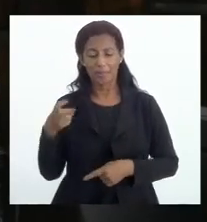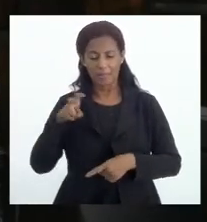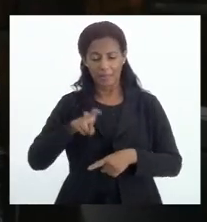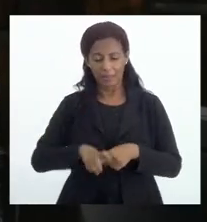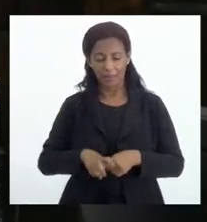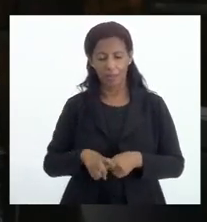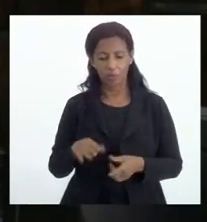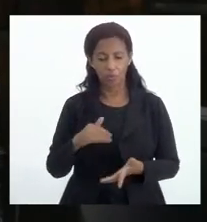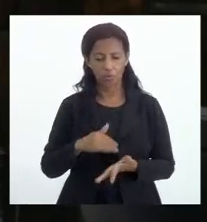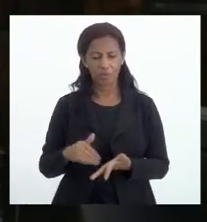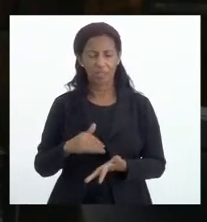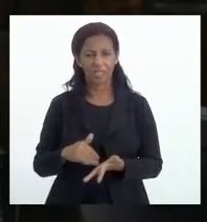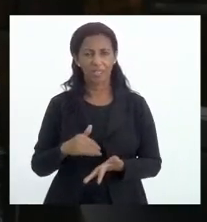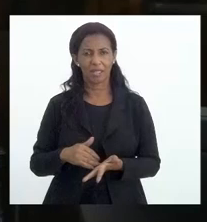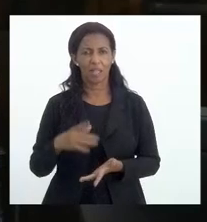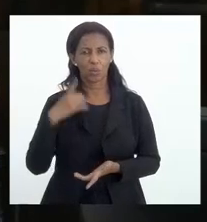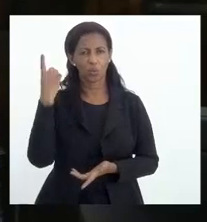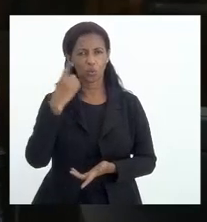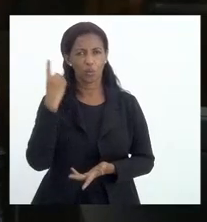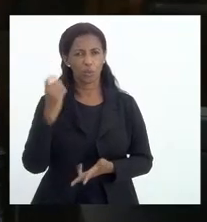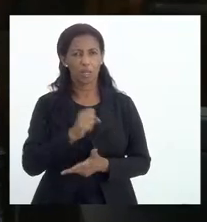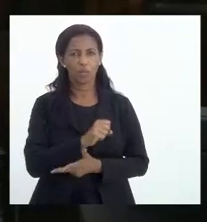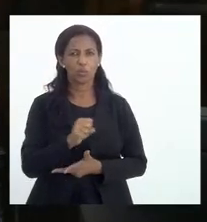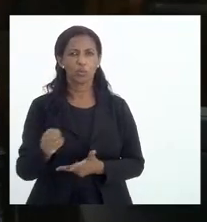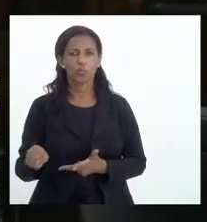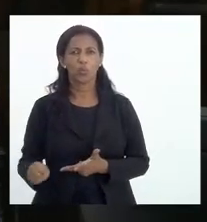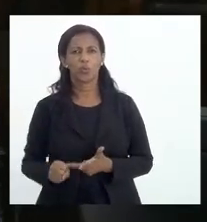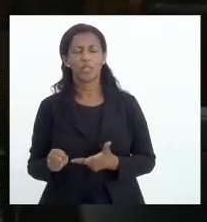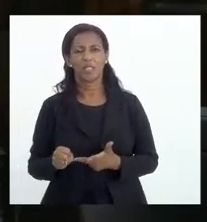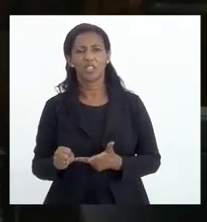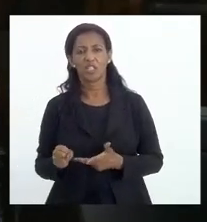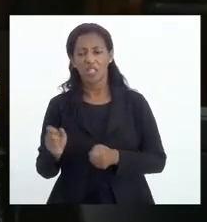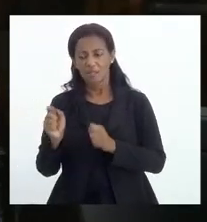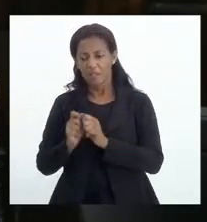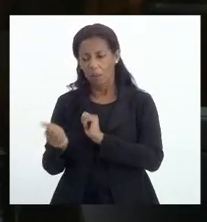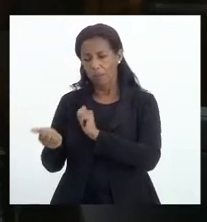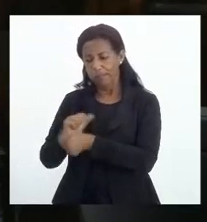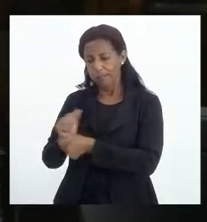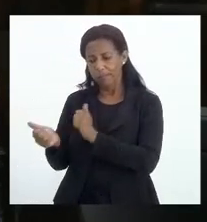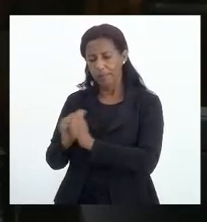secretários, com os deputados, com os poderes, e fizemos uma adequação